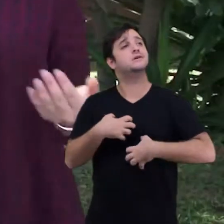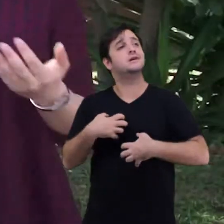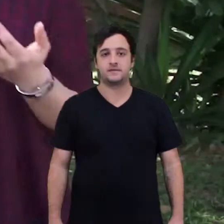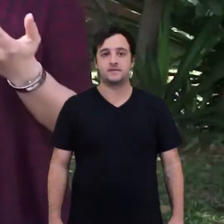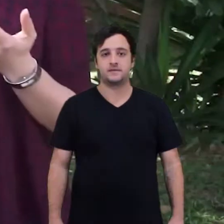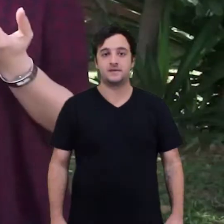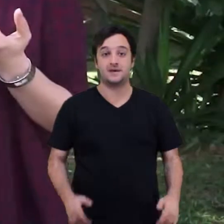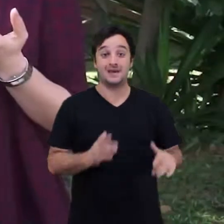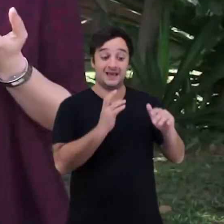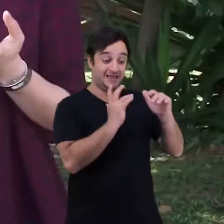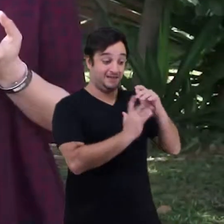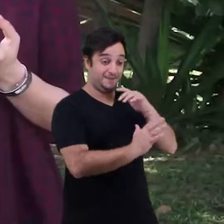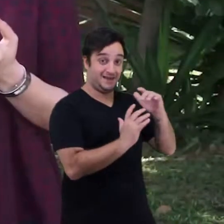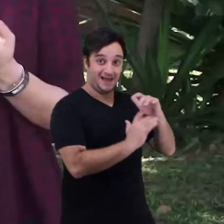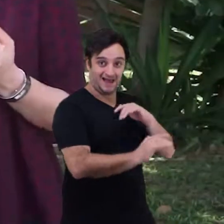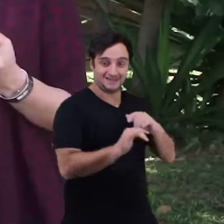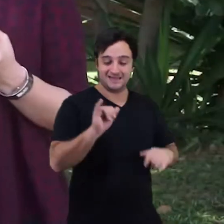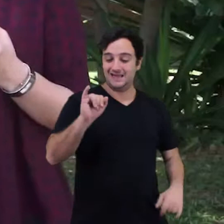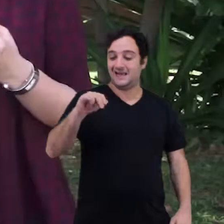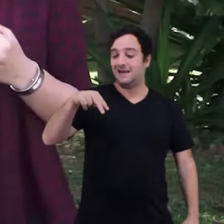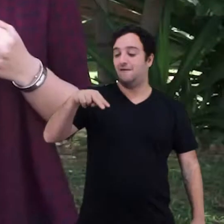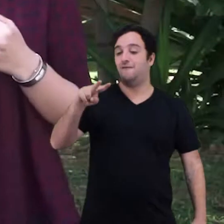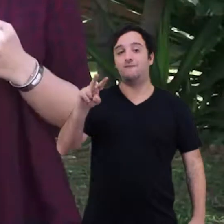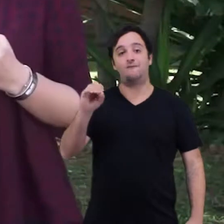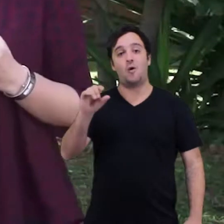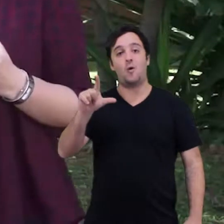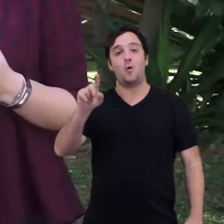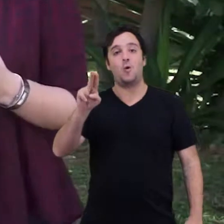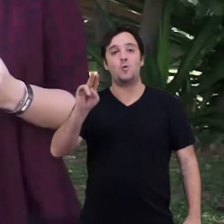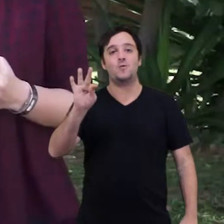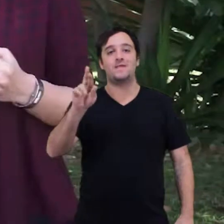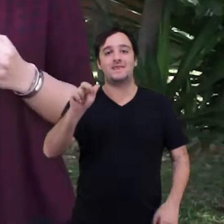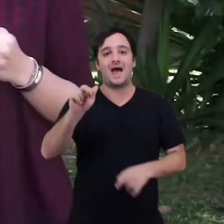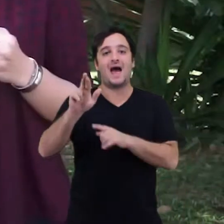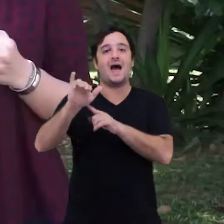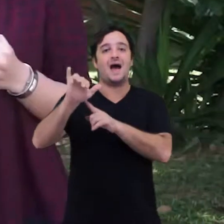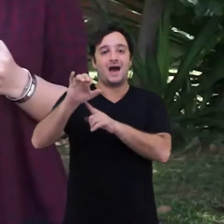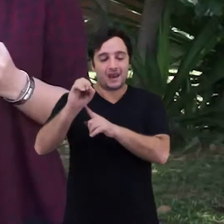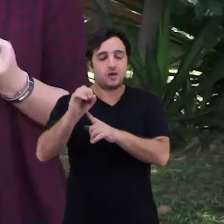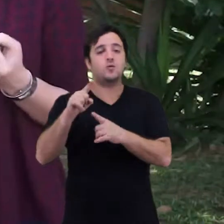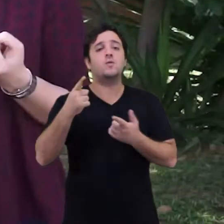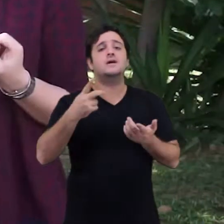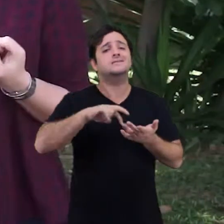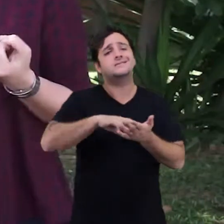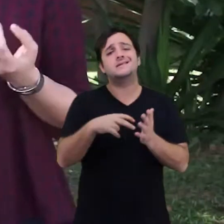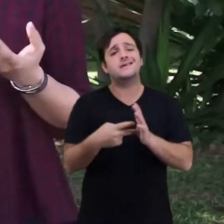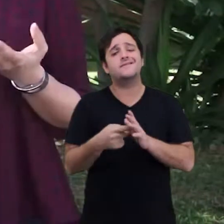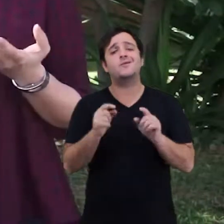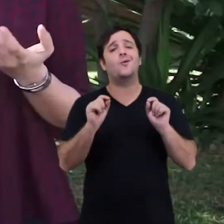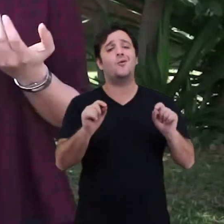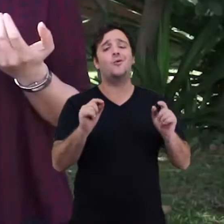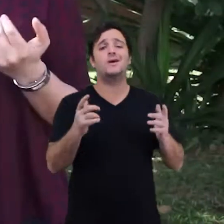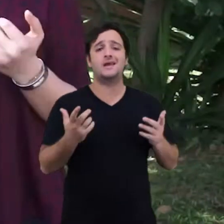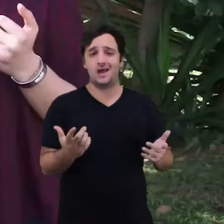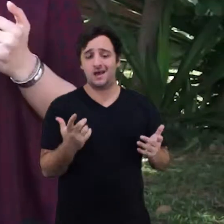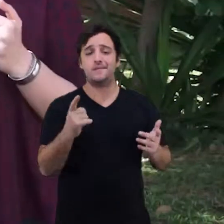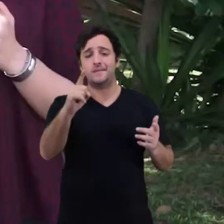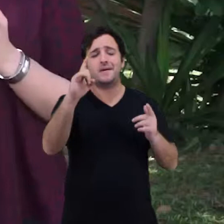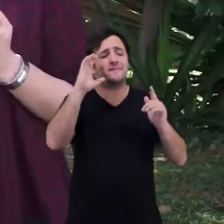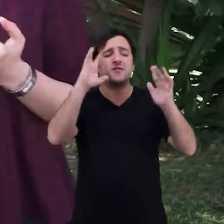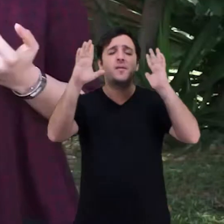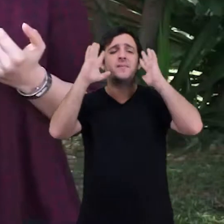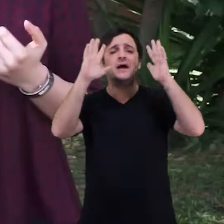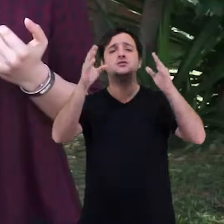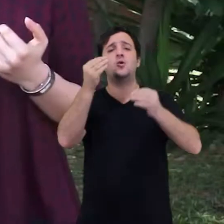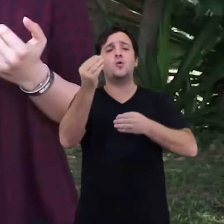processo migratório como etapa pré-migratória, deslocamento, depois a chegada na nova sociedade, essa pessoa, geralmente